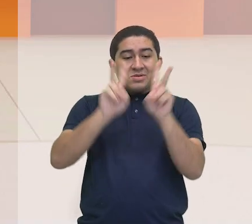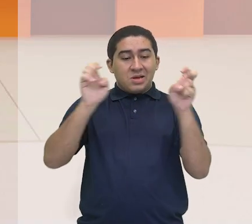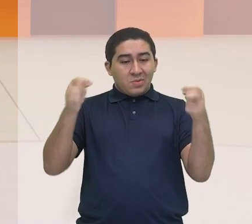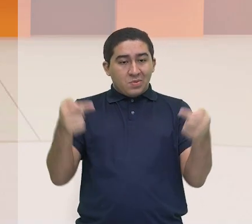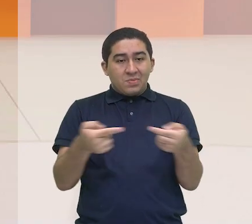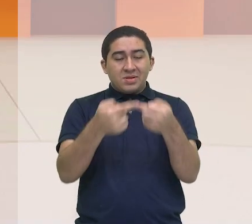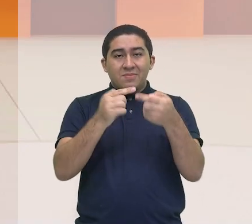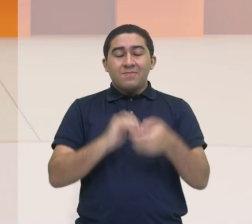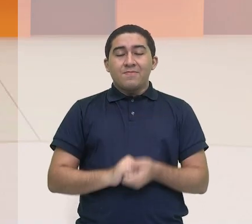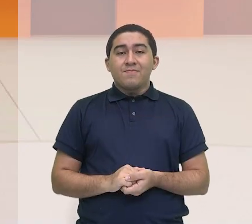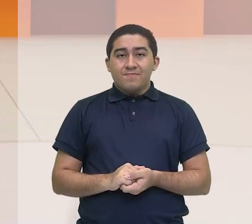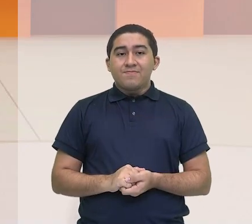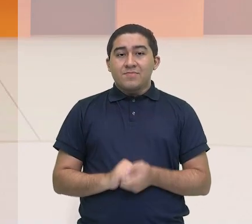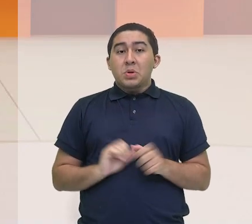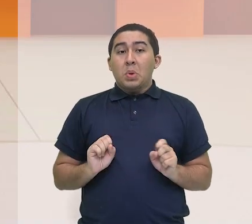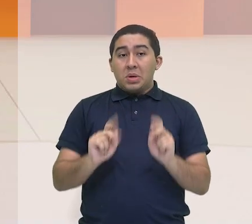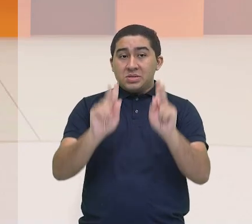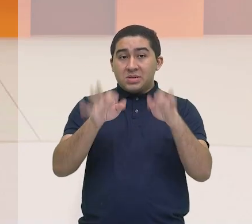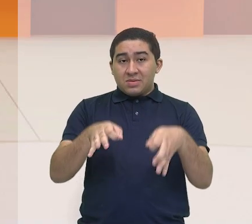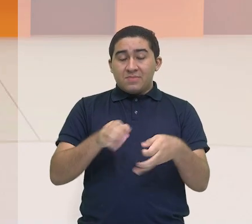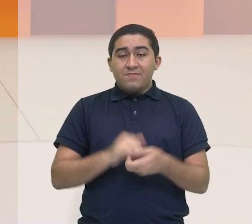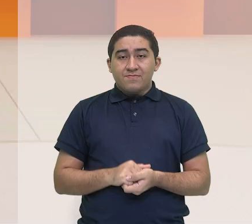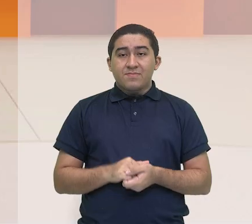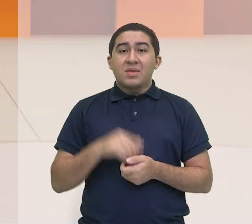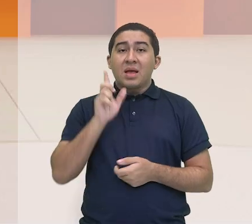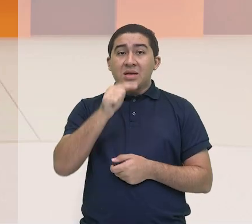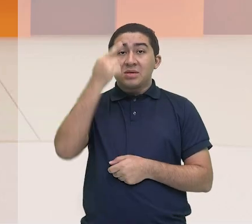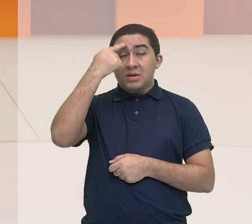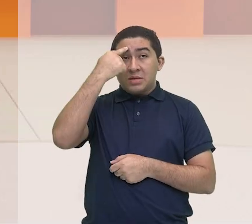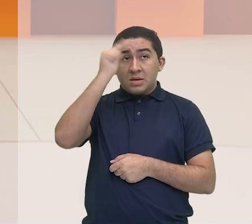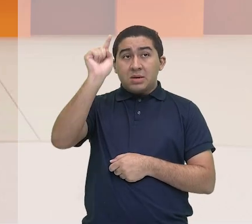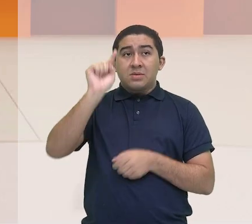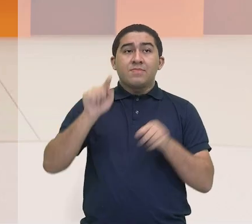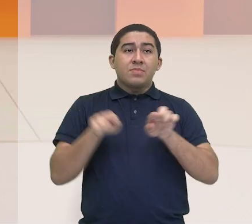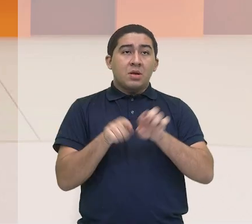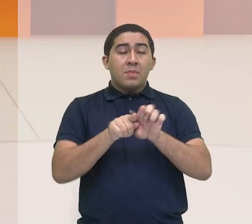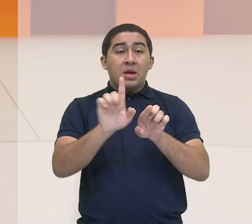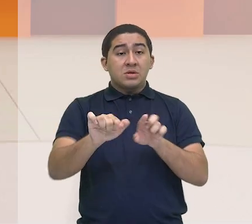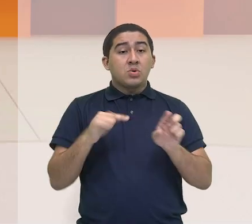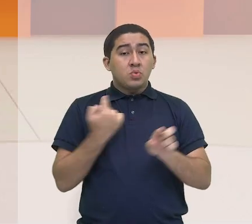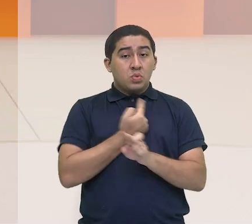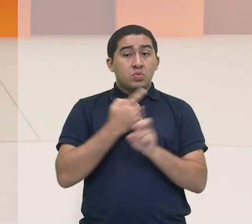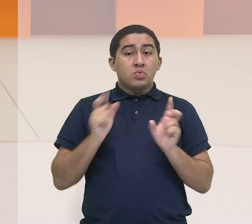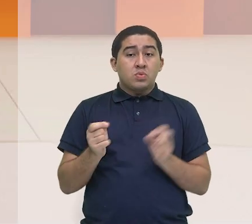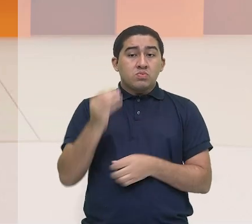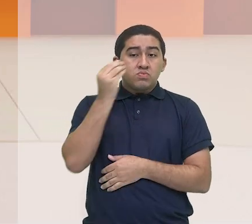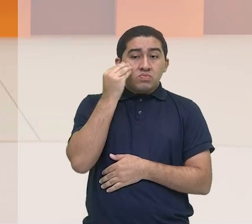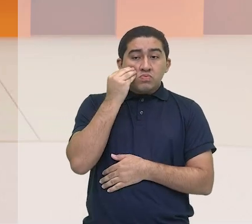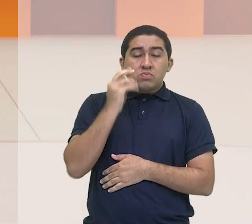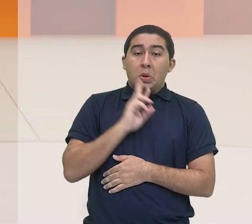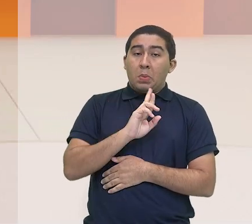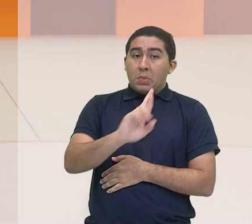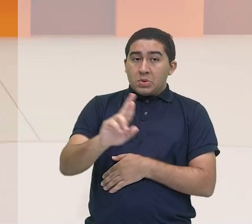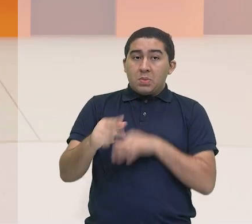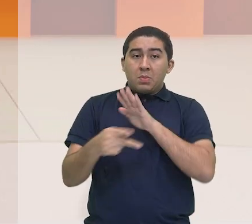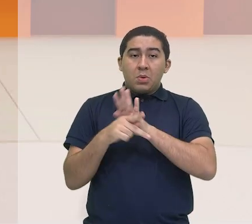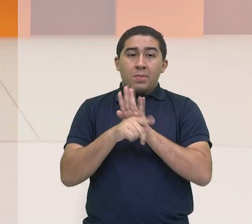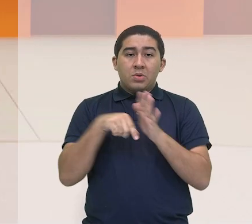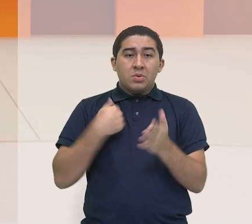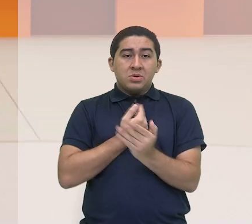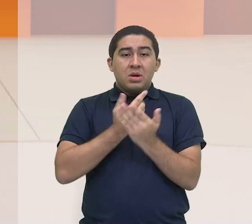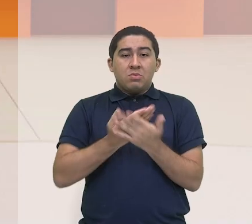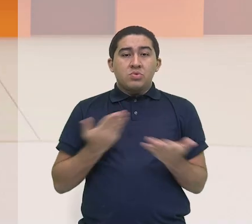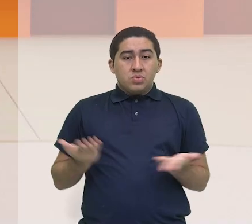ao nosso tema. Tá bom, então? Então essa é a ideia, é isso que nós vamos tentar responder na